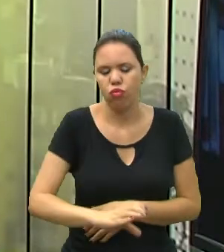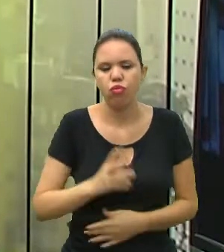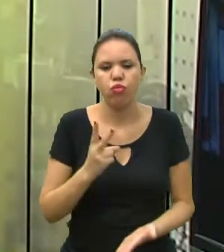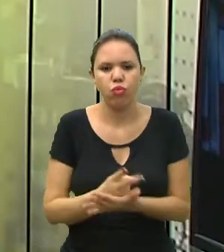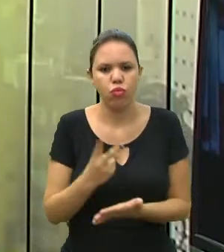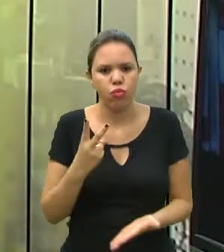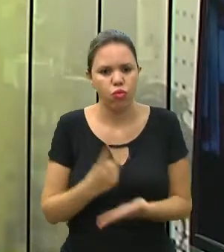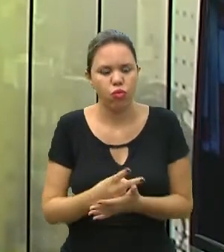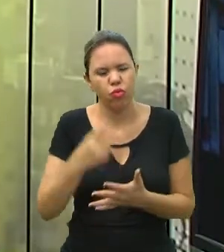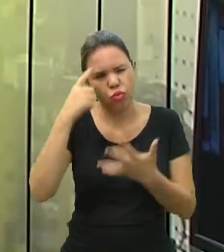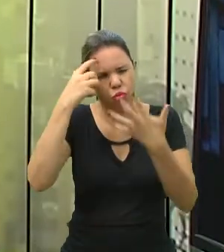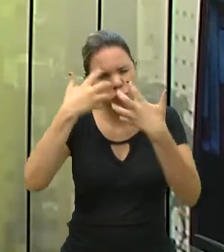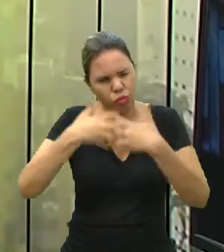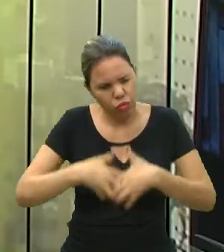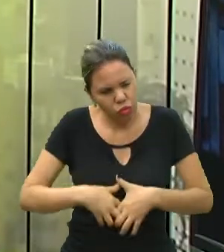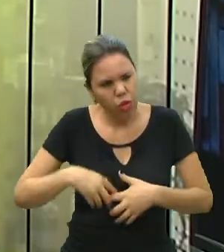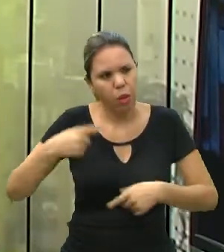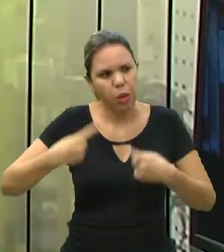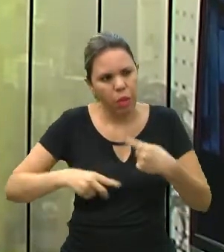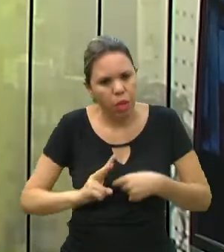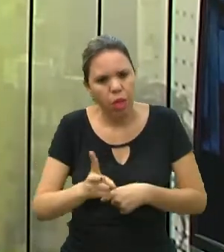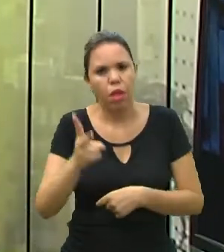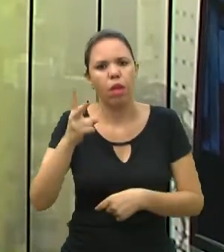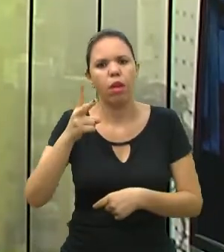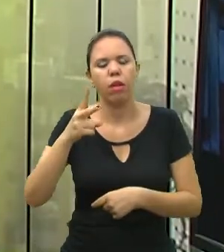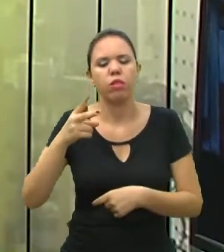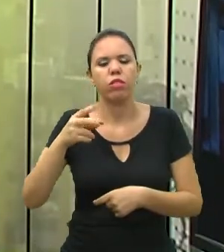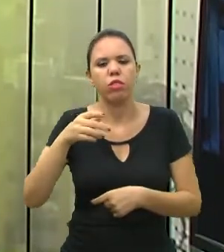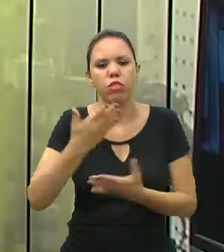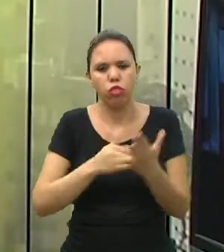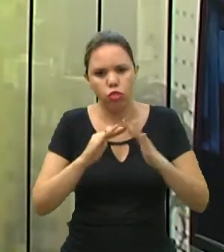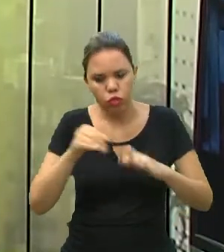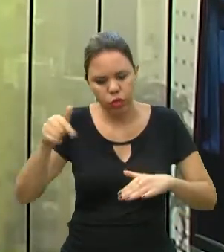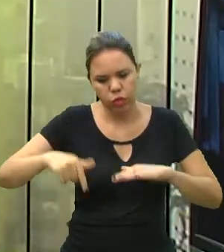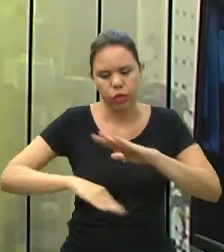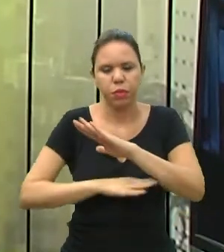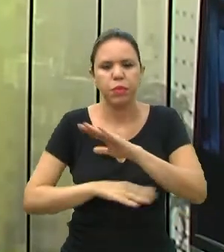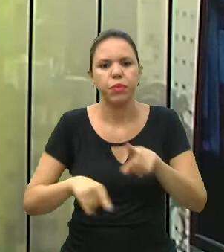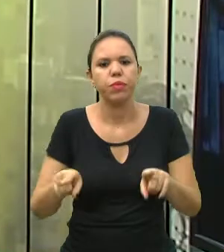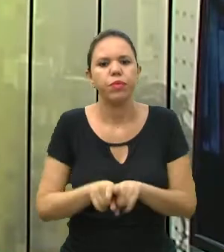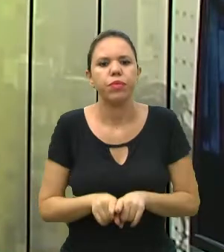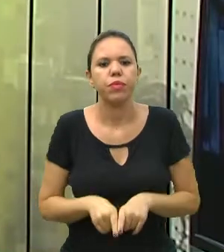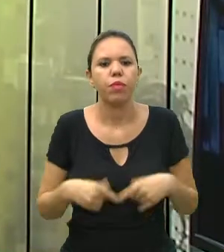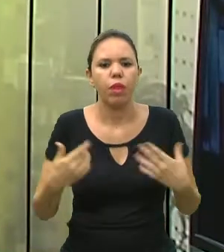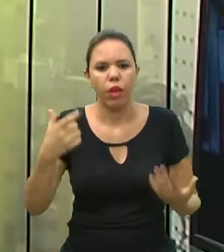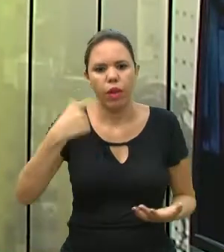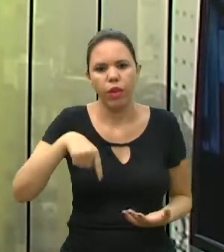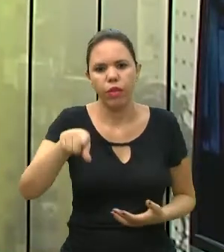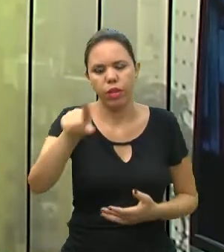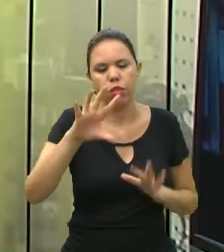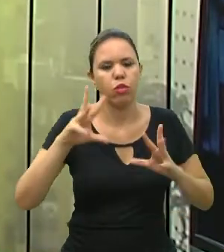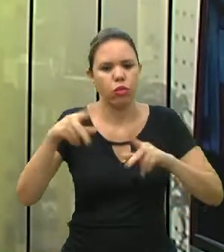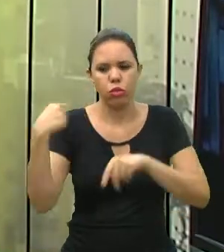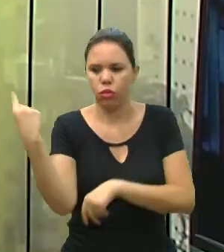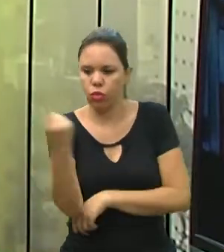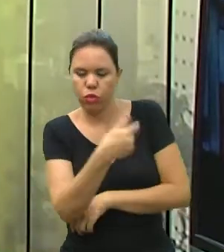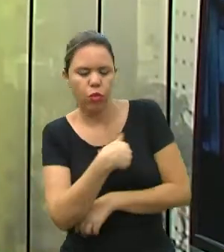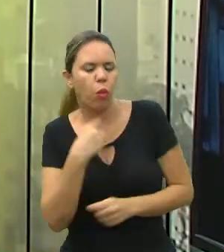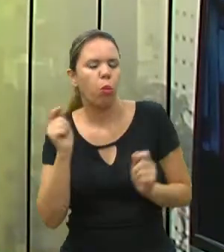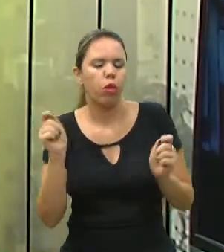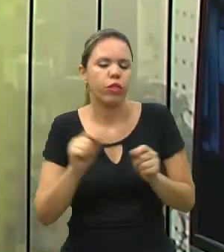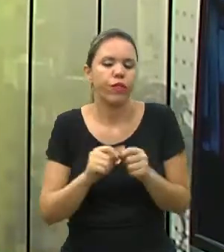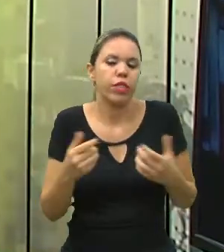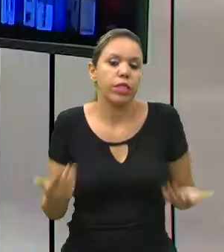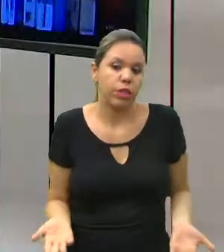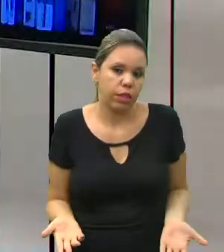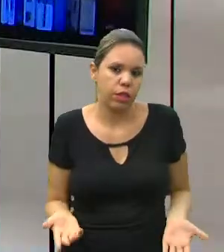em manter a reflexão, manter o debate nas escolas, aqui na Câmara Municipal também, eu, você, todos nós aqui,